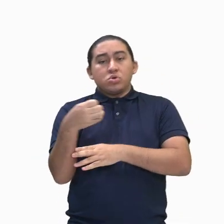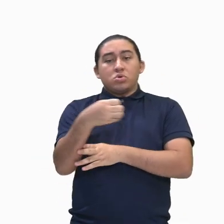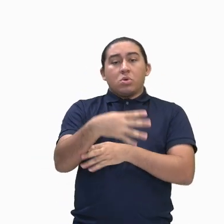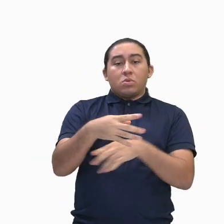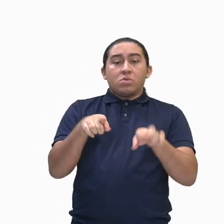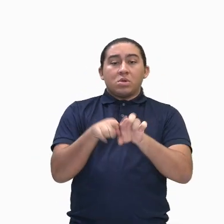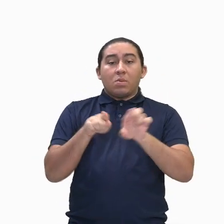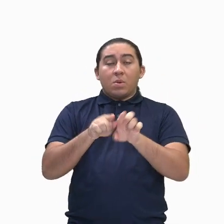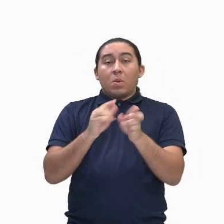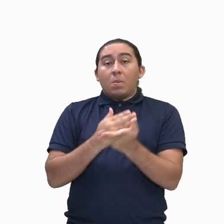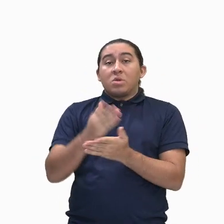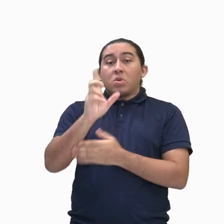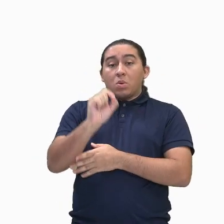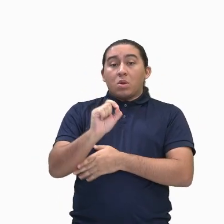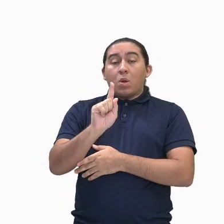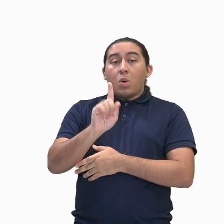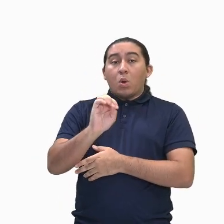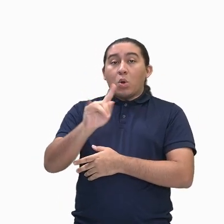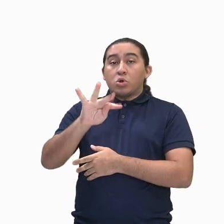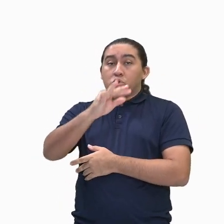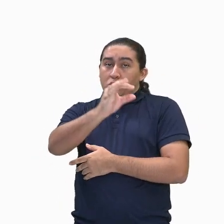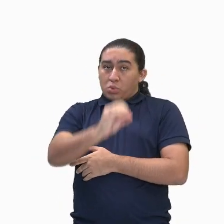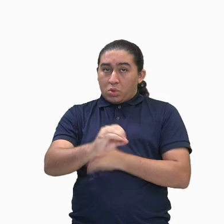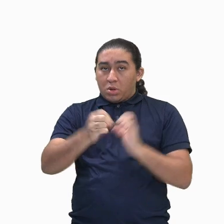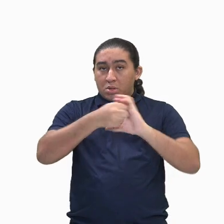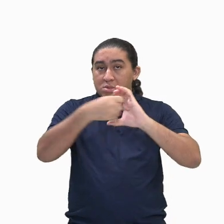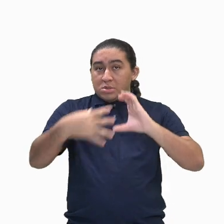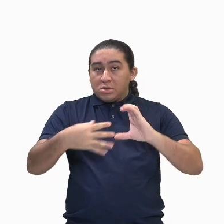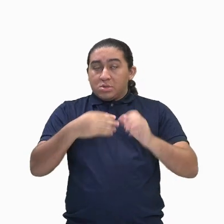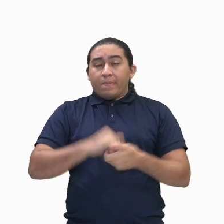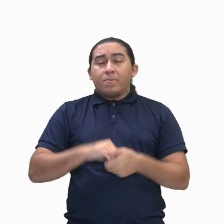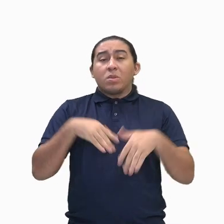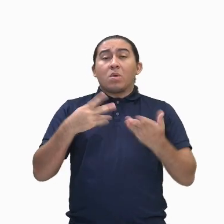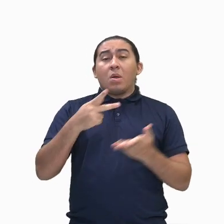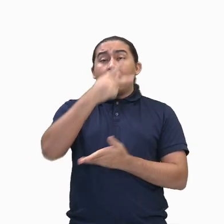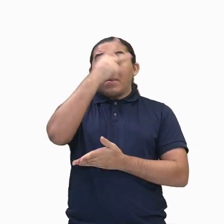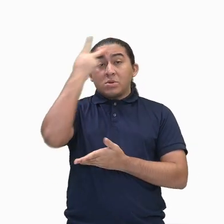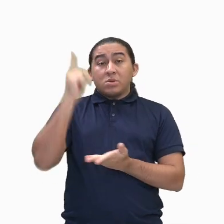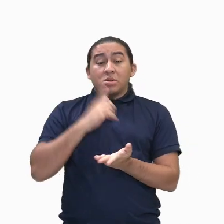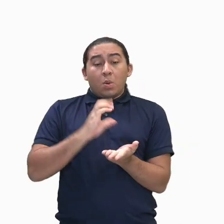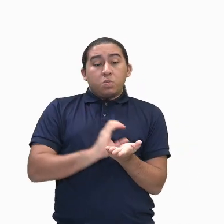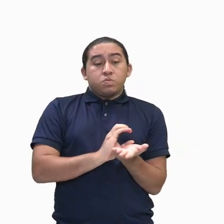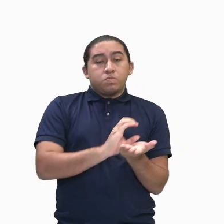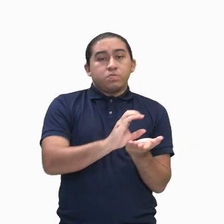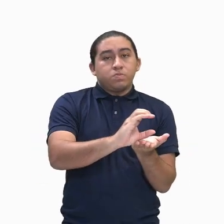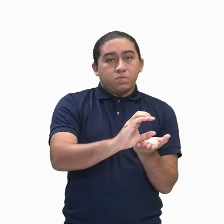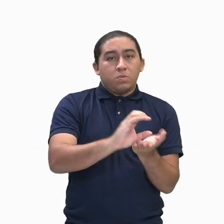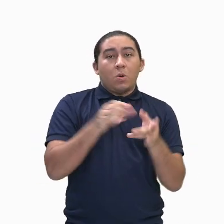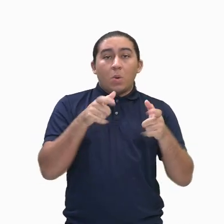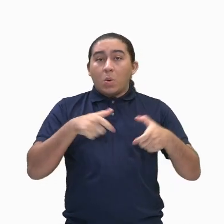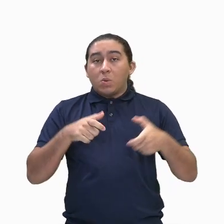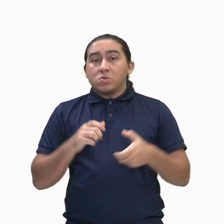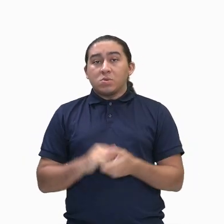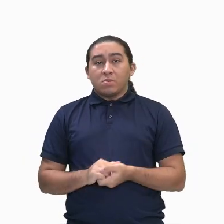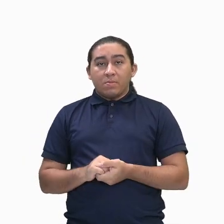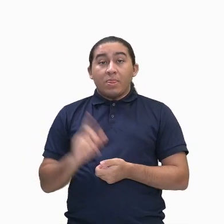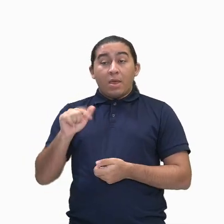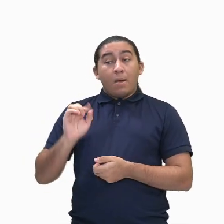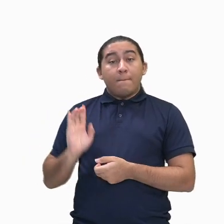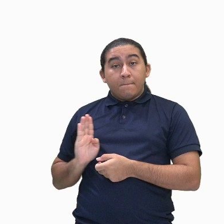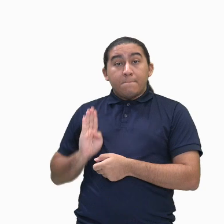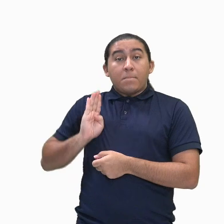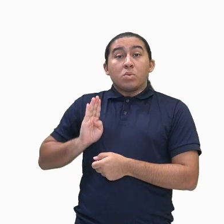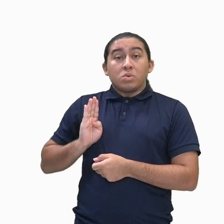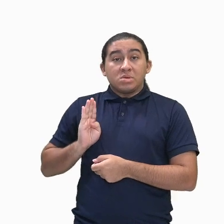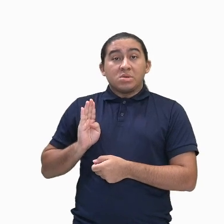estilo gótico. E quem mais investia nessas produções artísticas, né, era essa burguesia, que